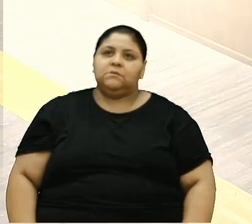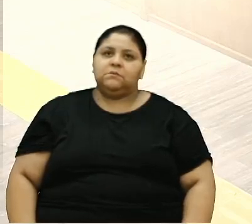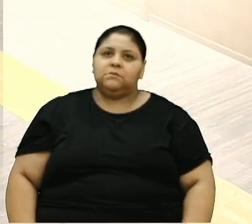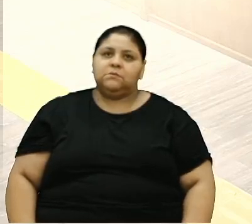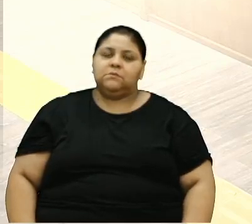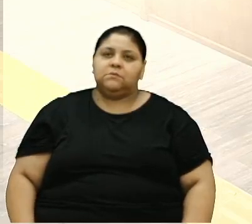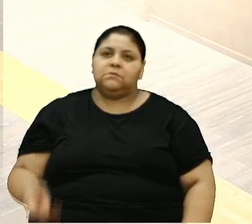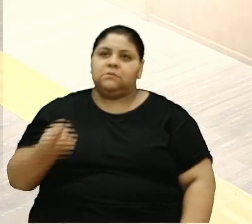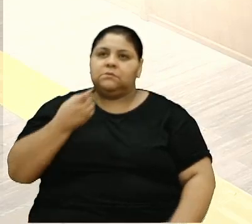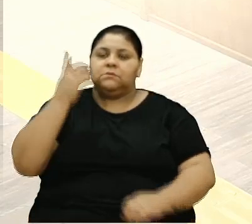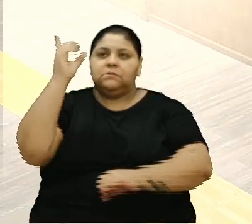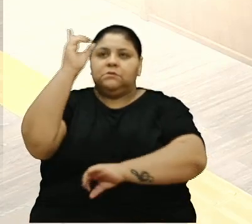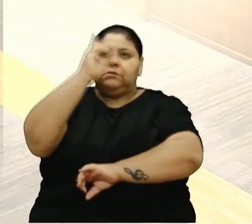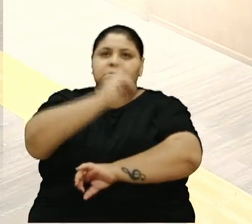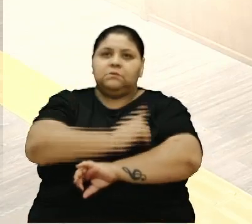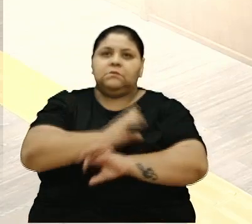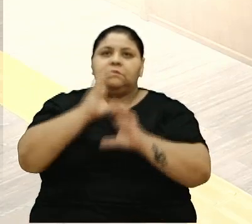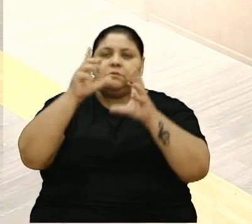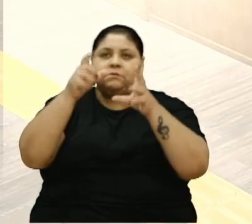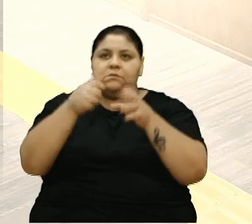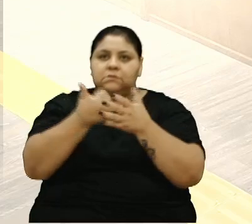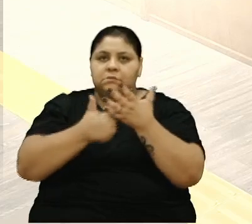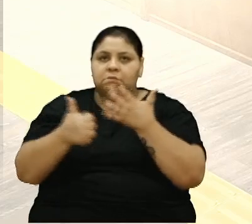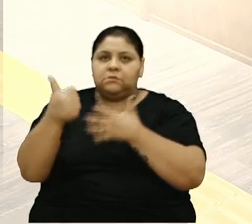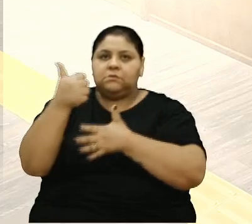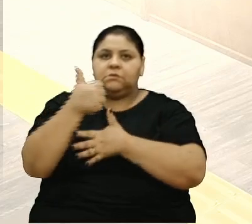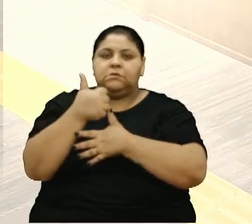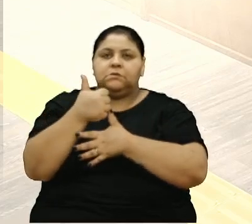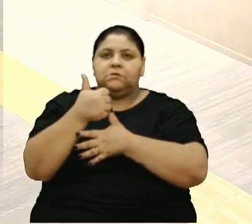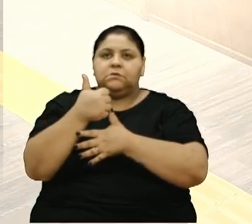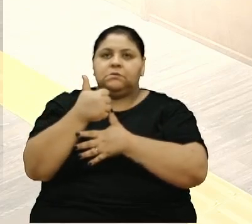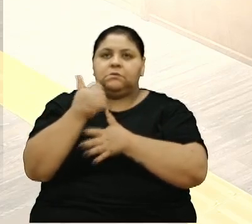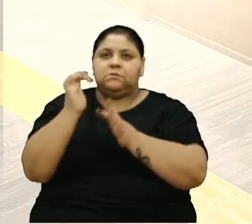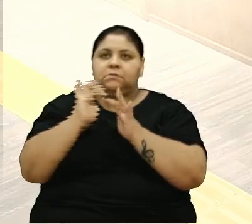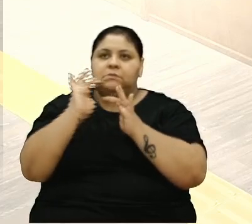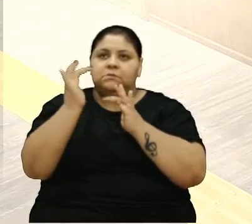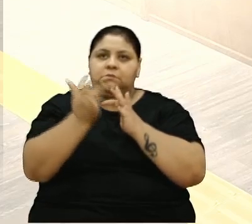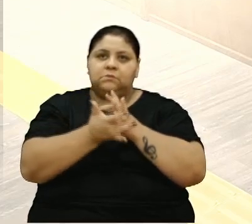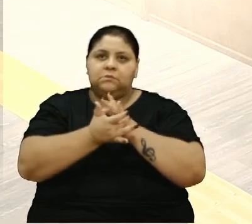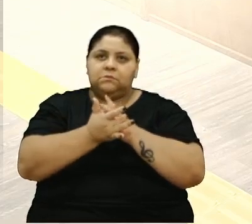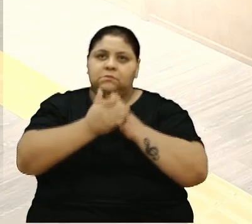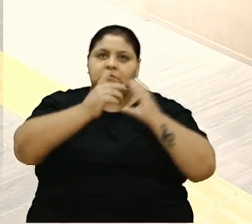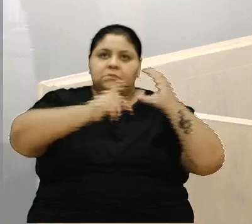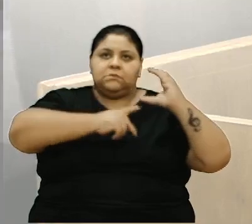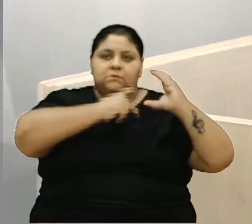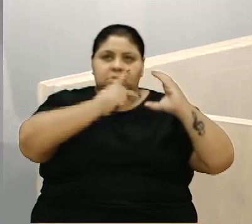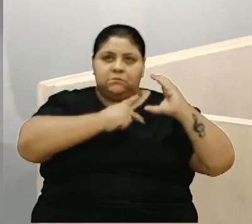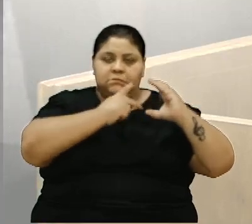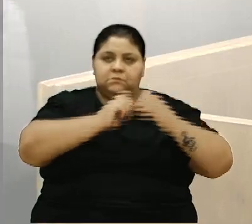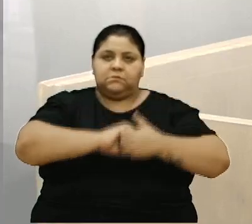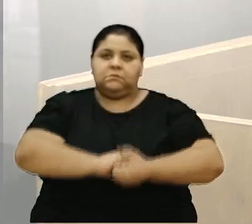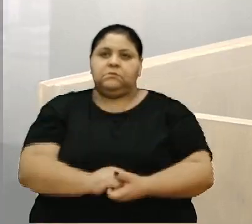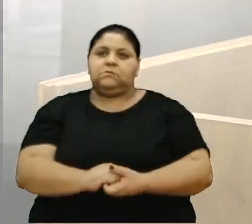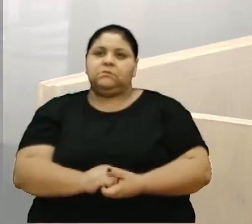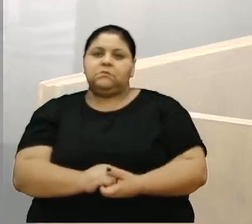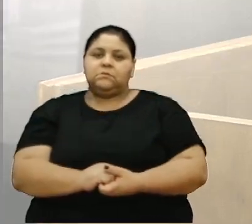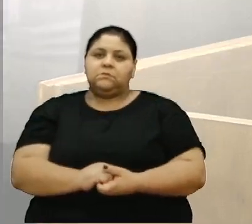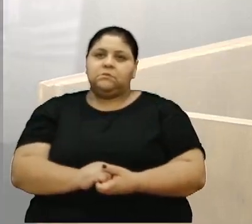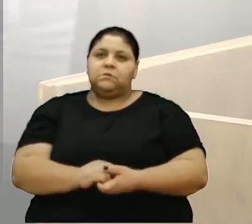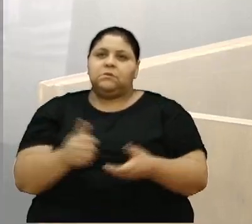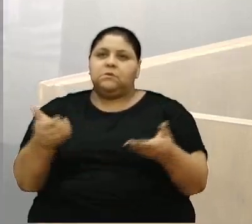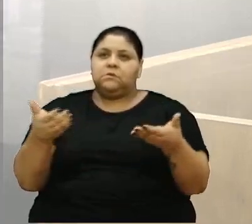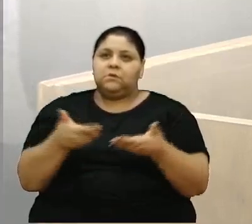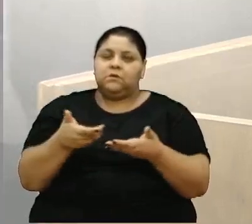Muito bom dia a todos que nos prestigiam aí pelas mídias sociais, TV Câmaras. Hoje eu